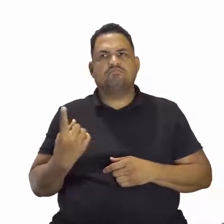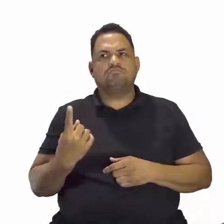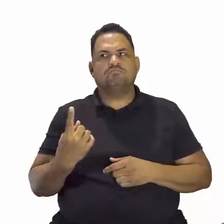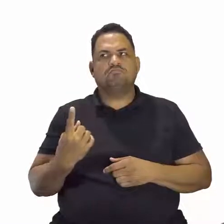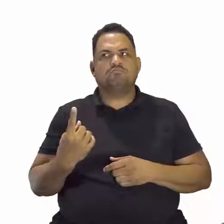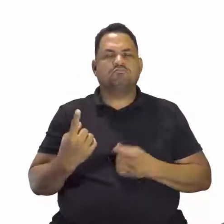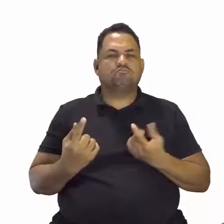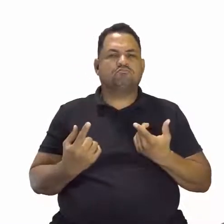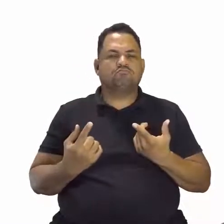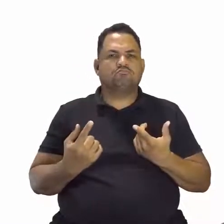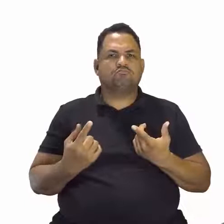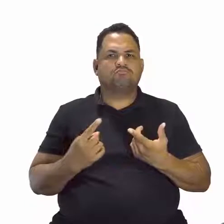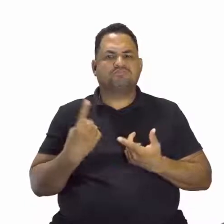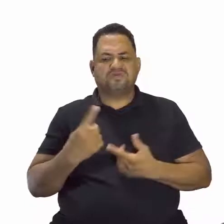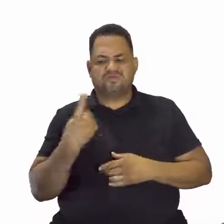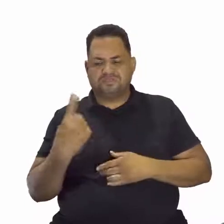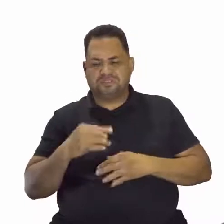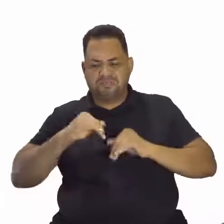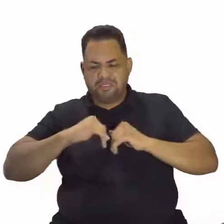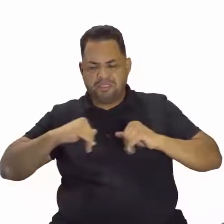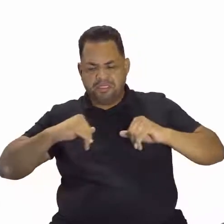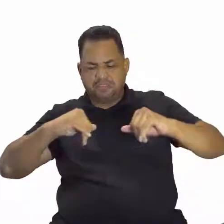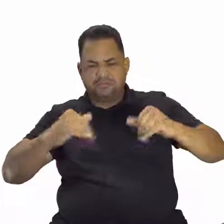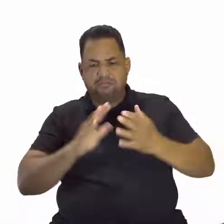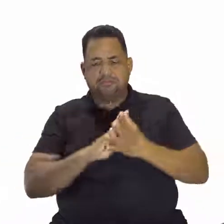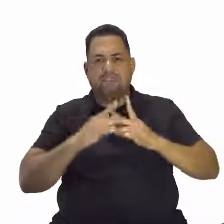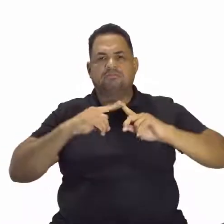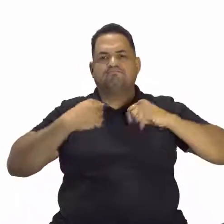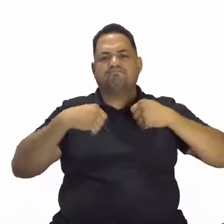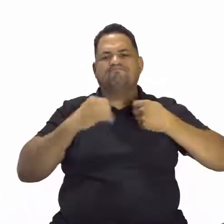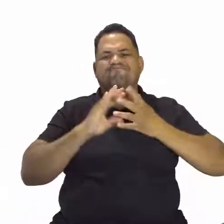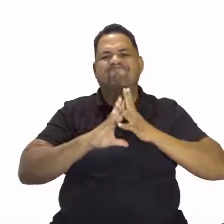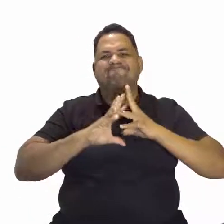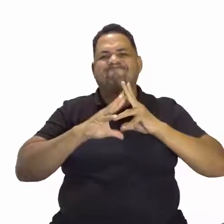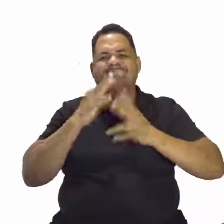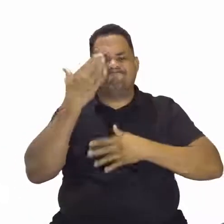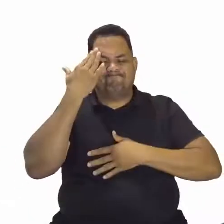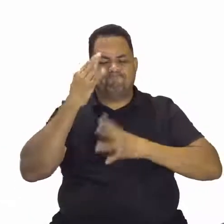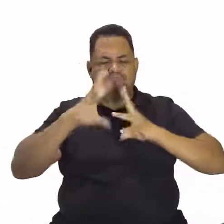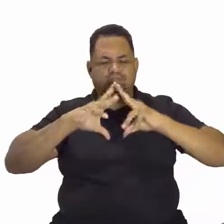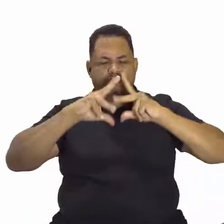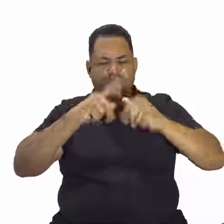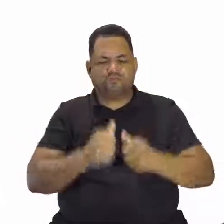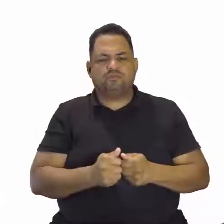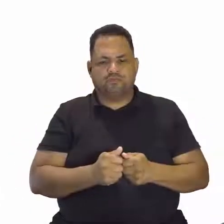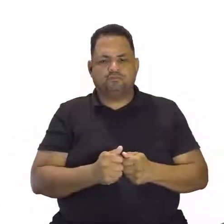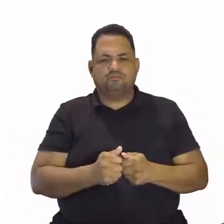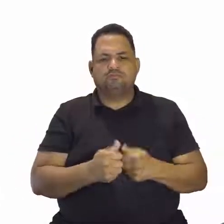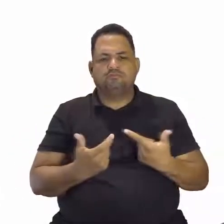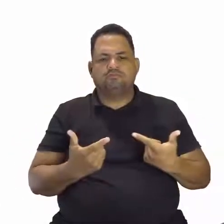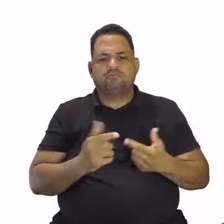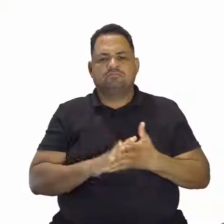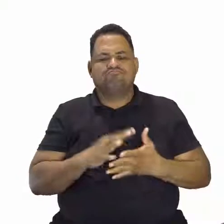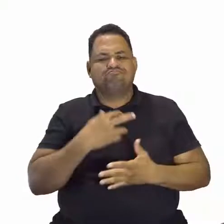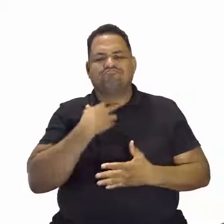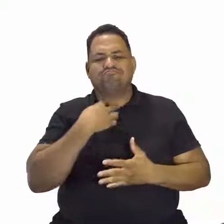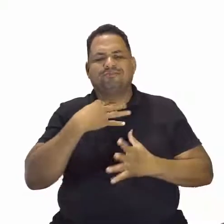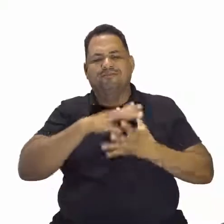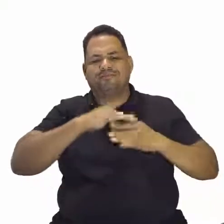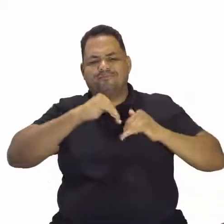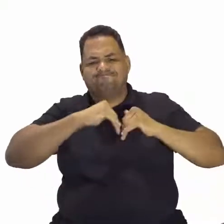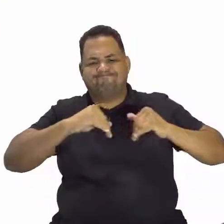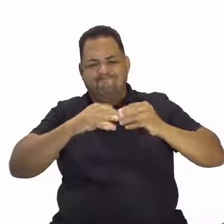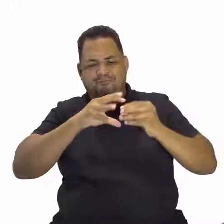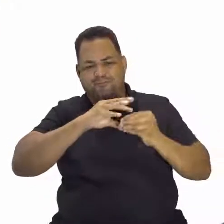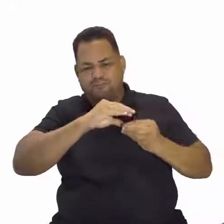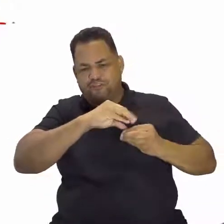algo sozinho da Amazônia. Eu preciso entender a Amazônia dentro da sua totalidade, né? Não se pode suprimir as